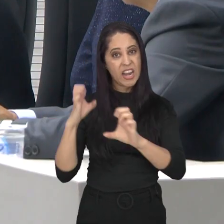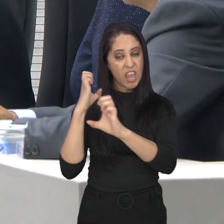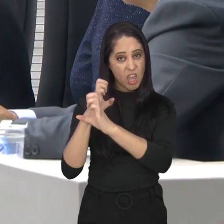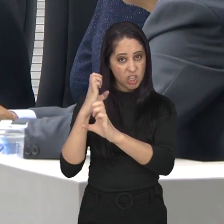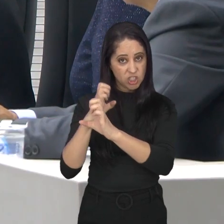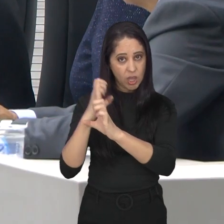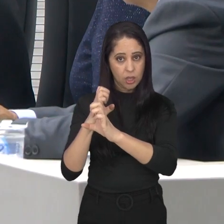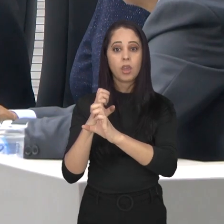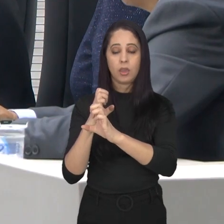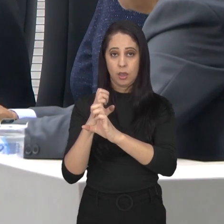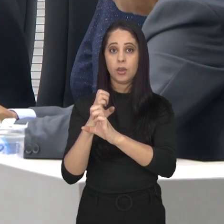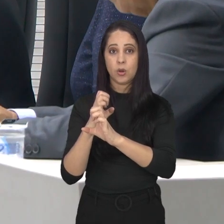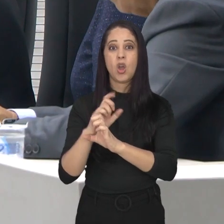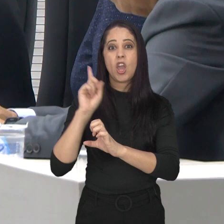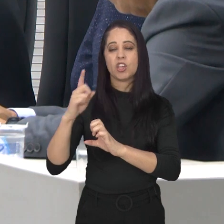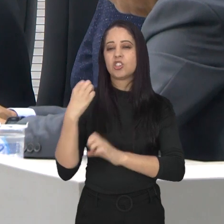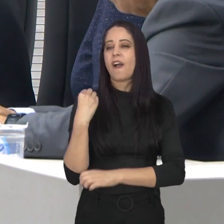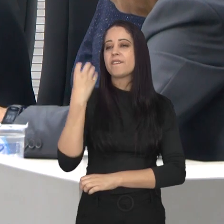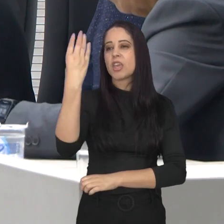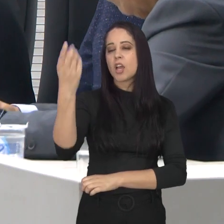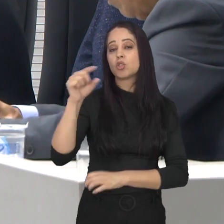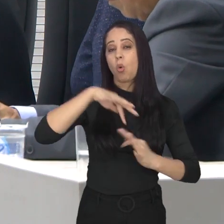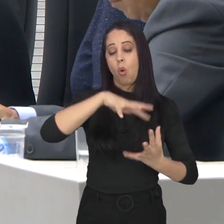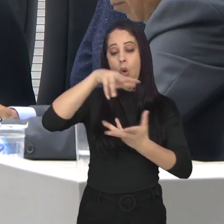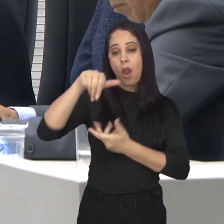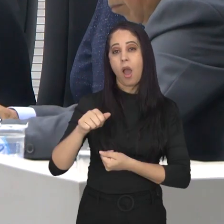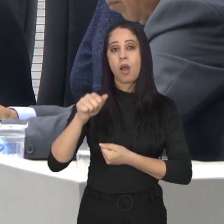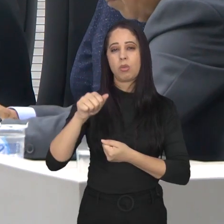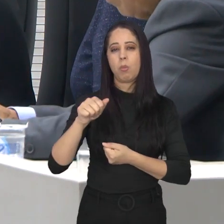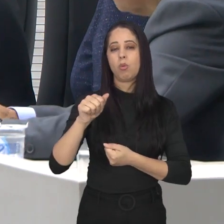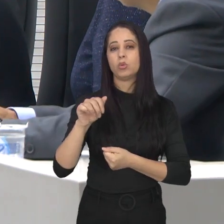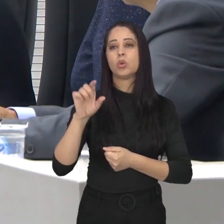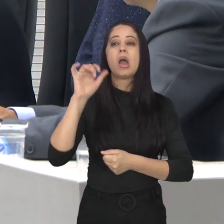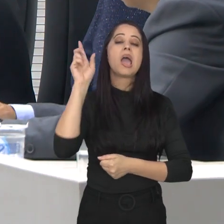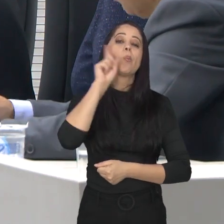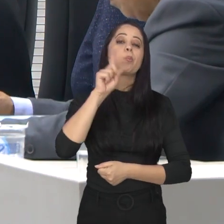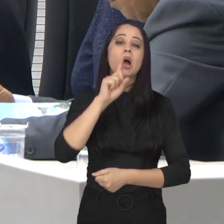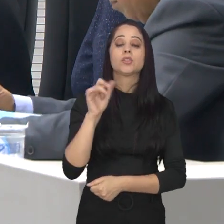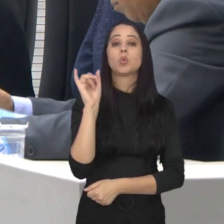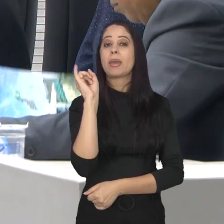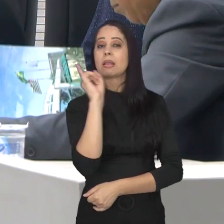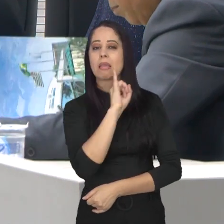marco que precisa ser referenciado para que